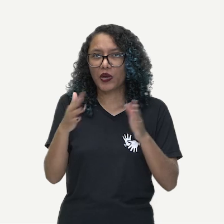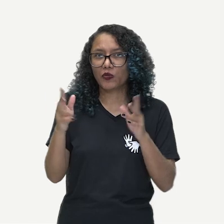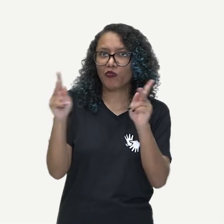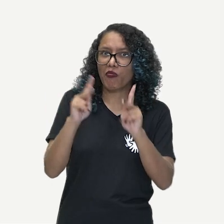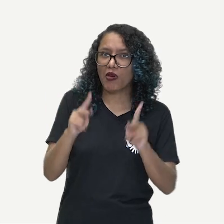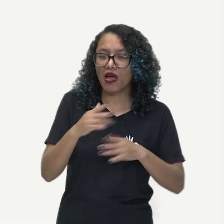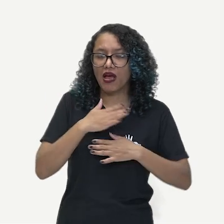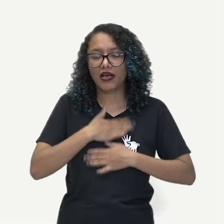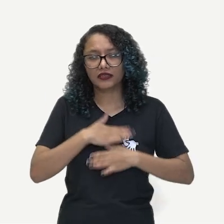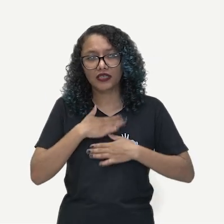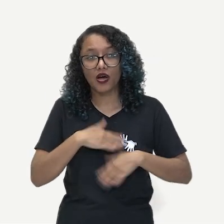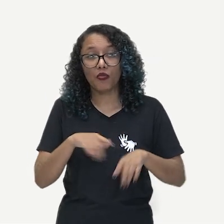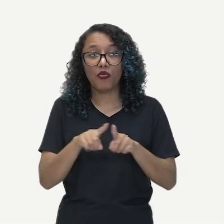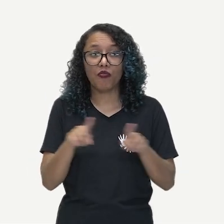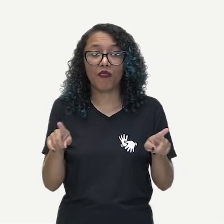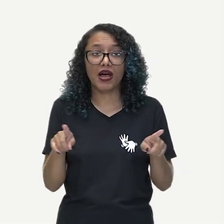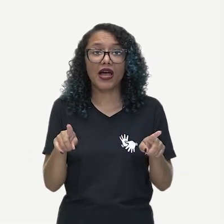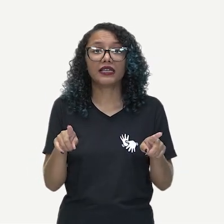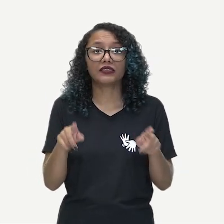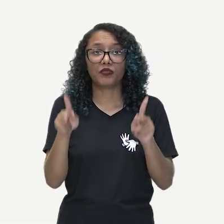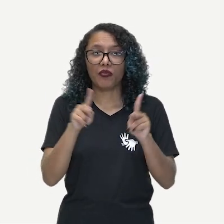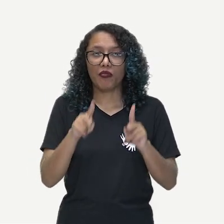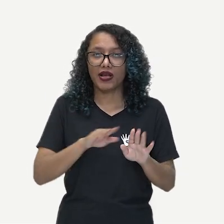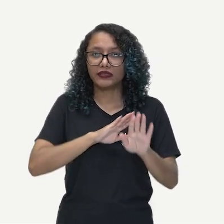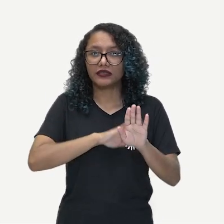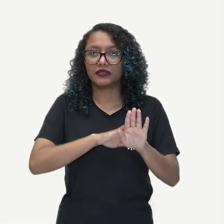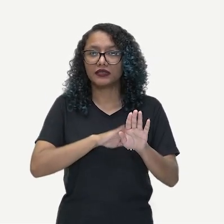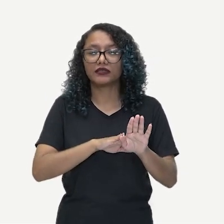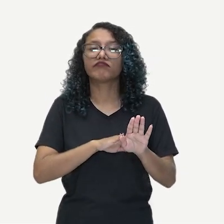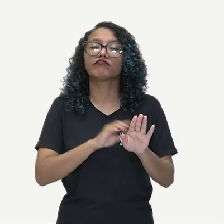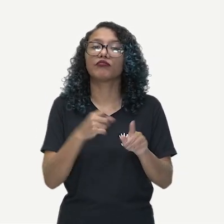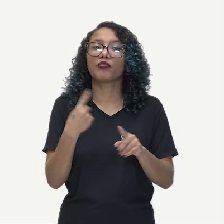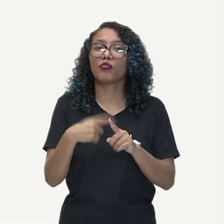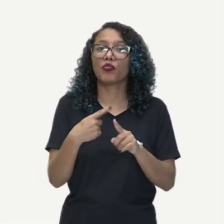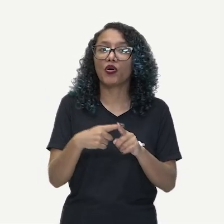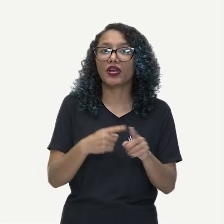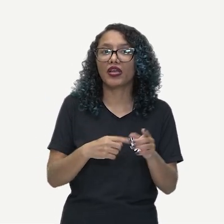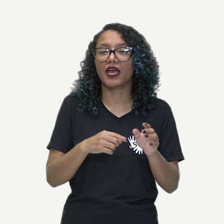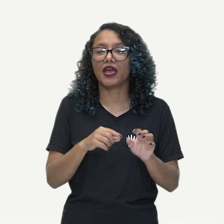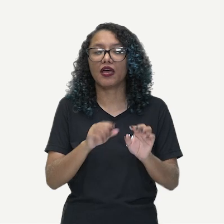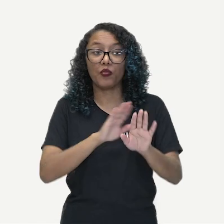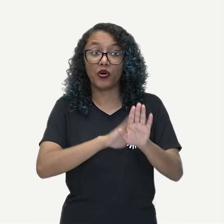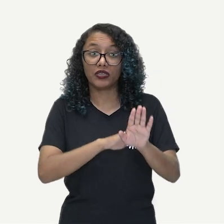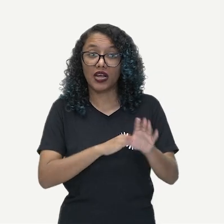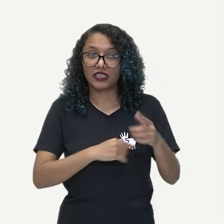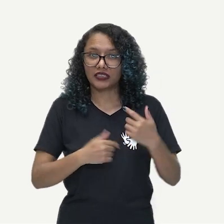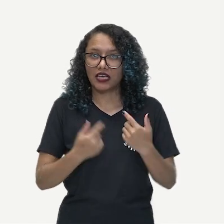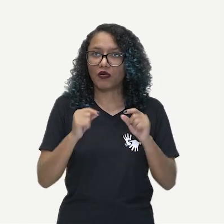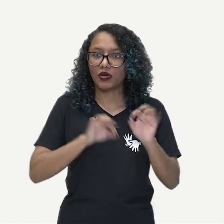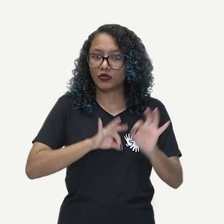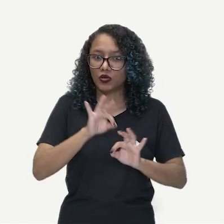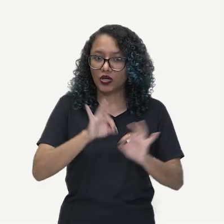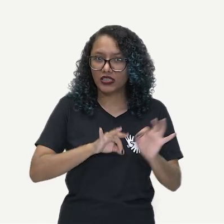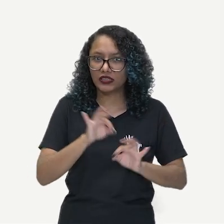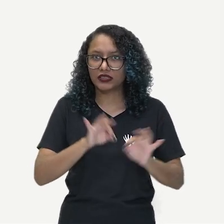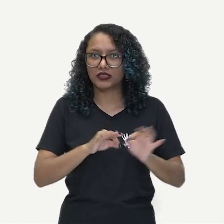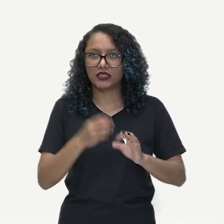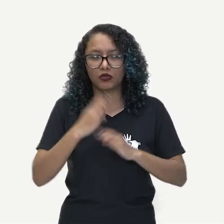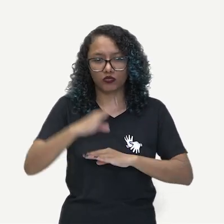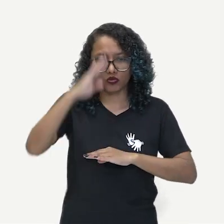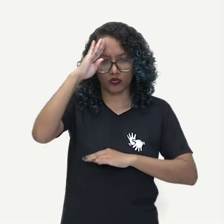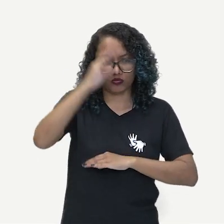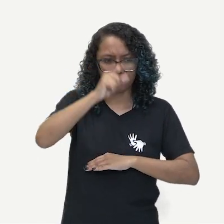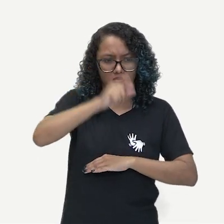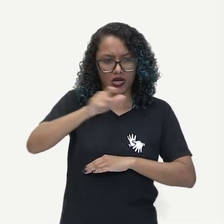paz, mas também era uma paz armada, porque esses países estavam ali aumentando o número de soldados em seu exército, também